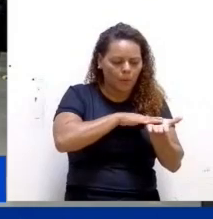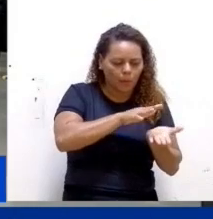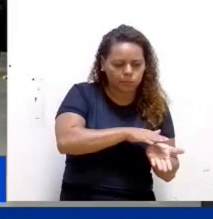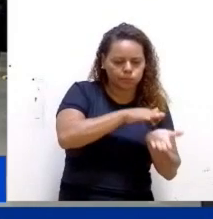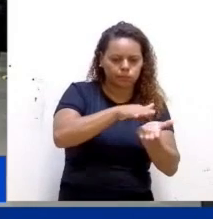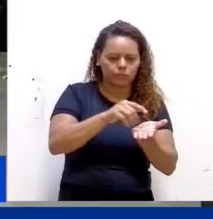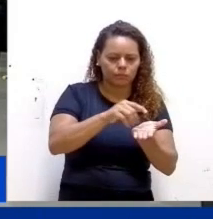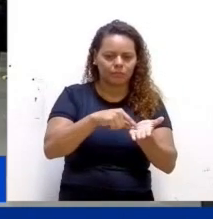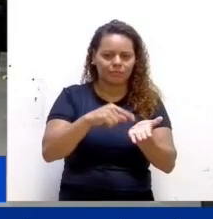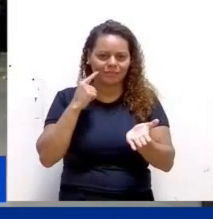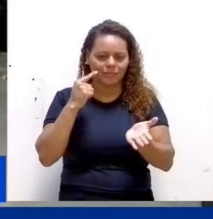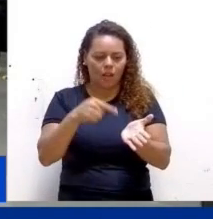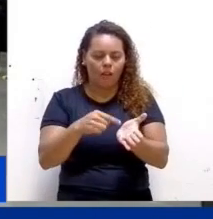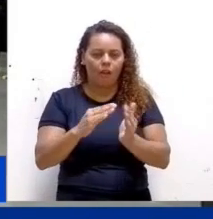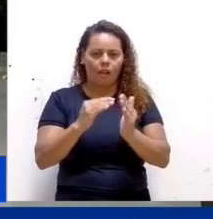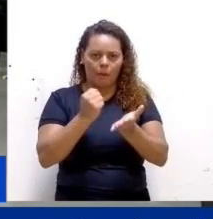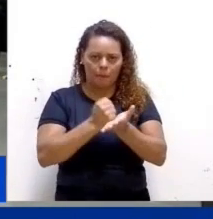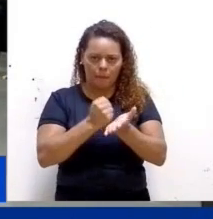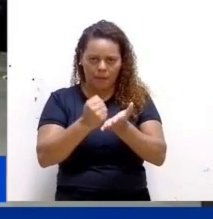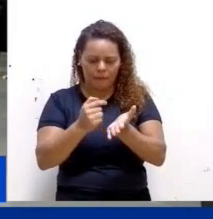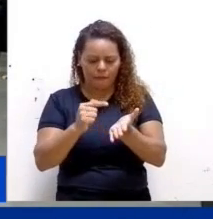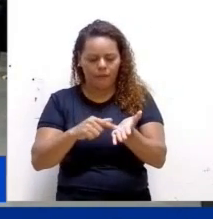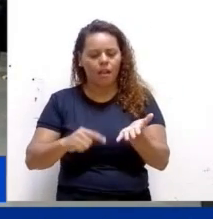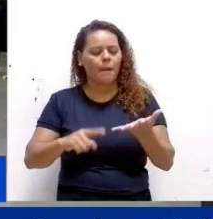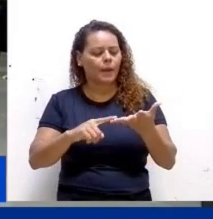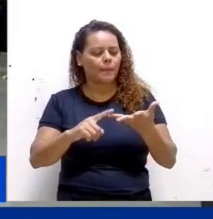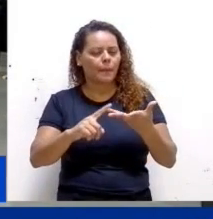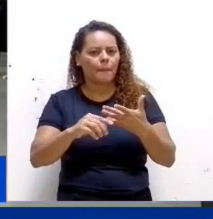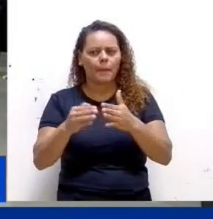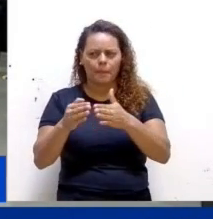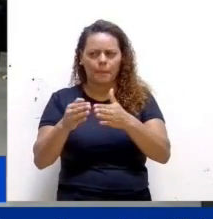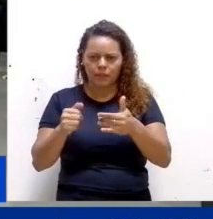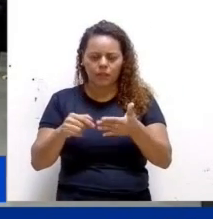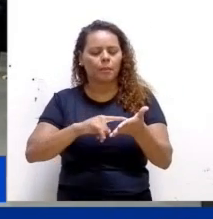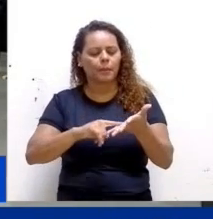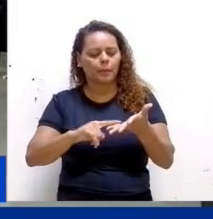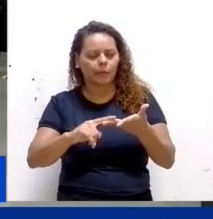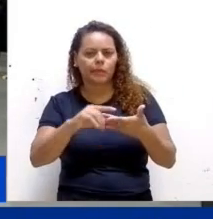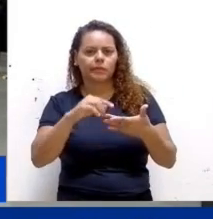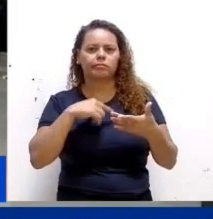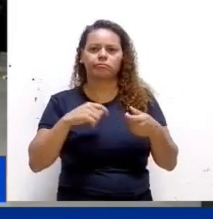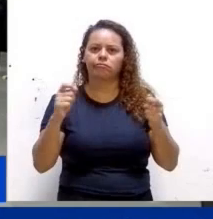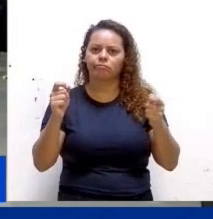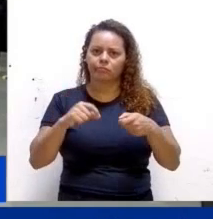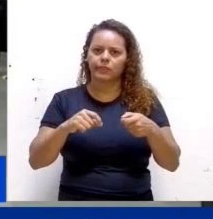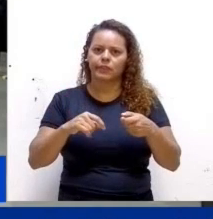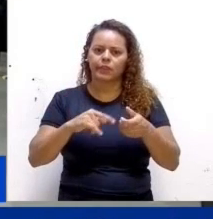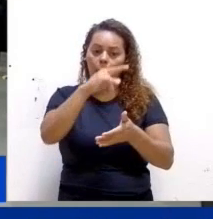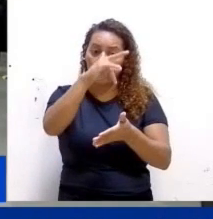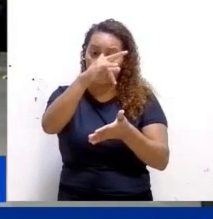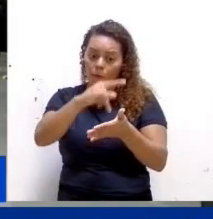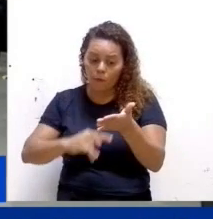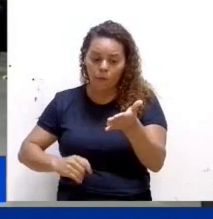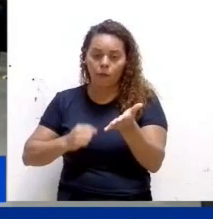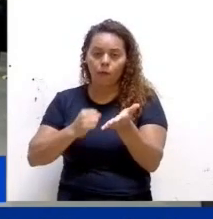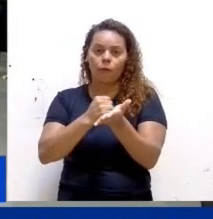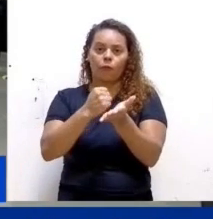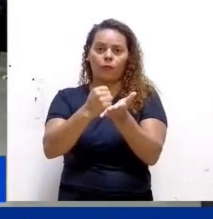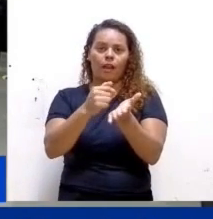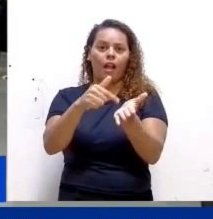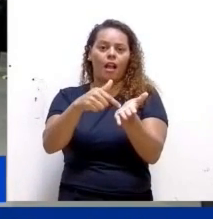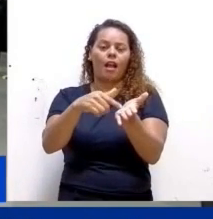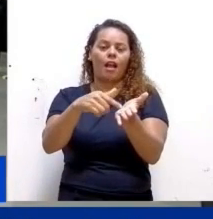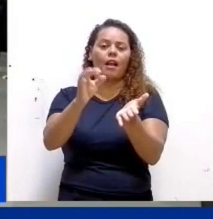Apresentação de documentos no cartório. Todo um caminho a percorrer até formalizar.